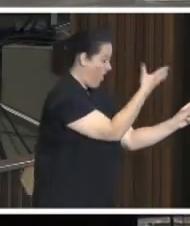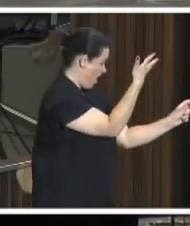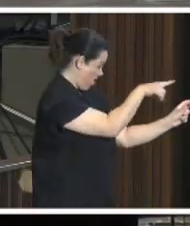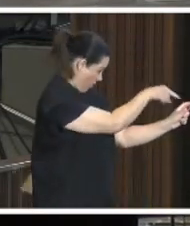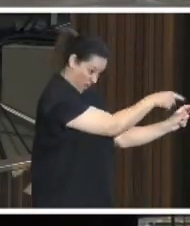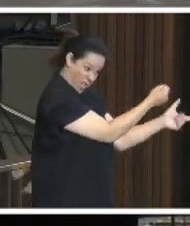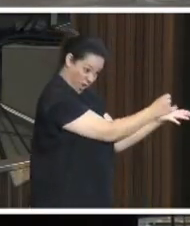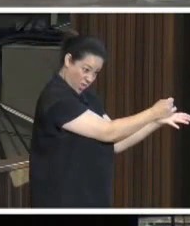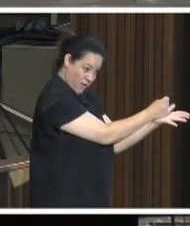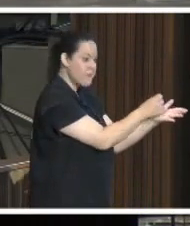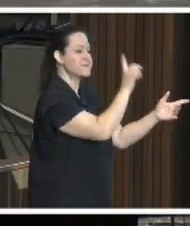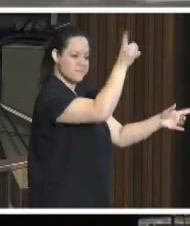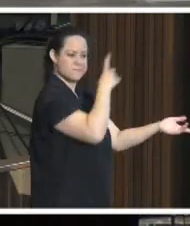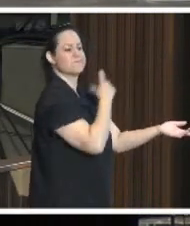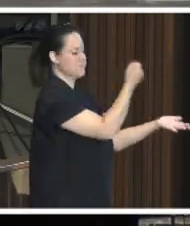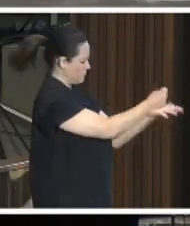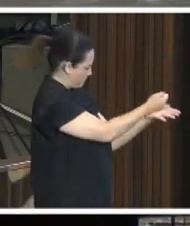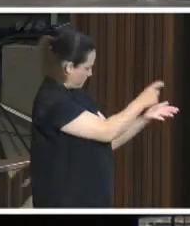controlados.